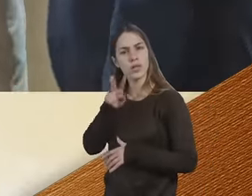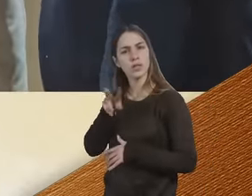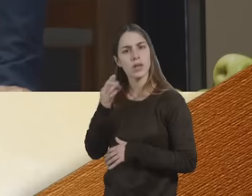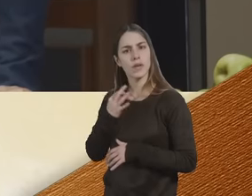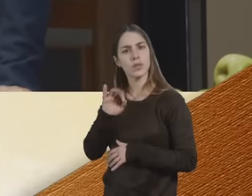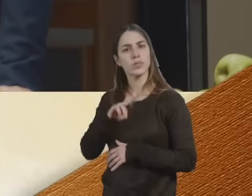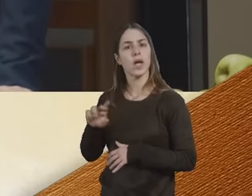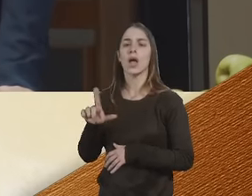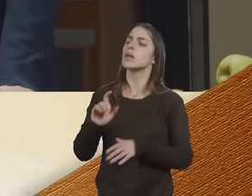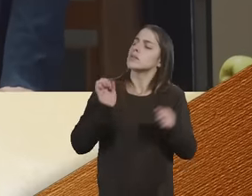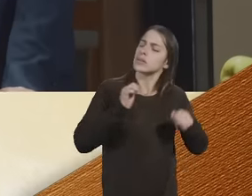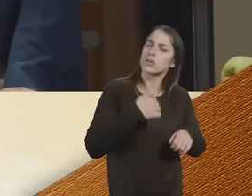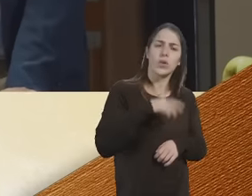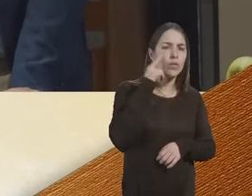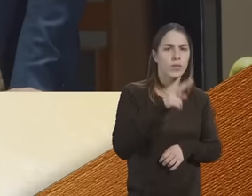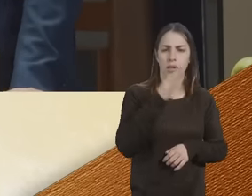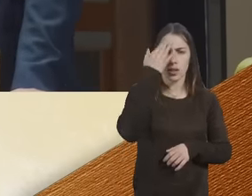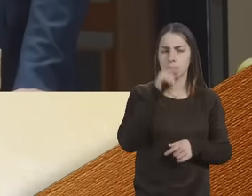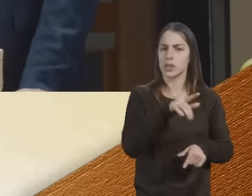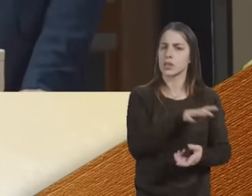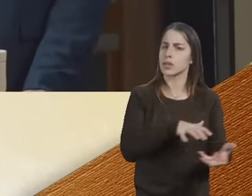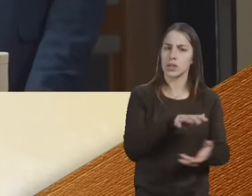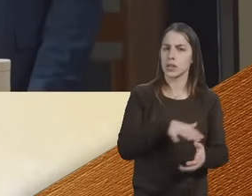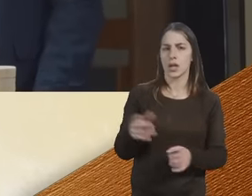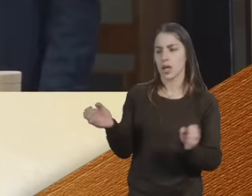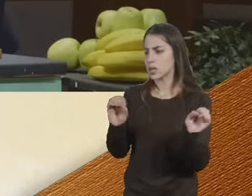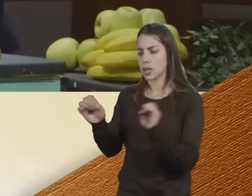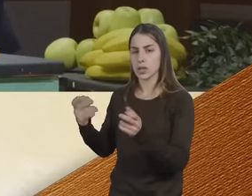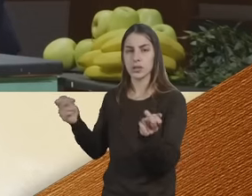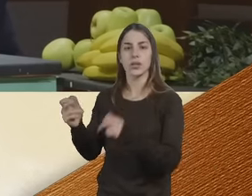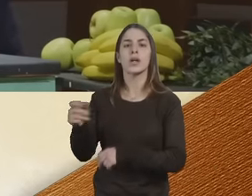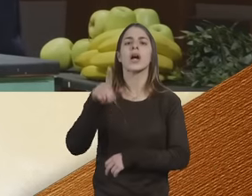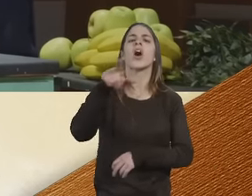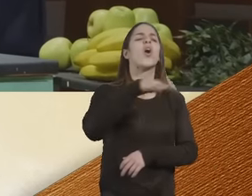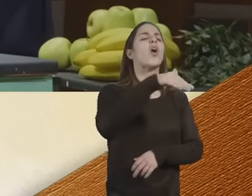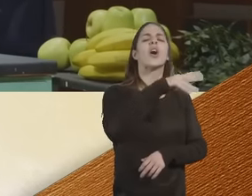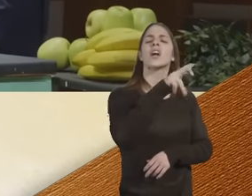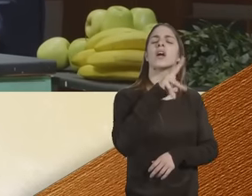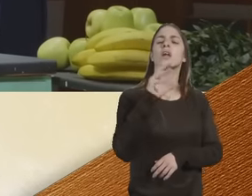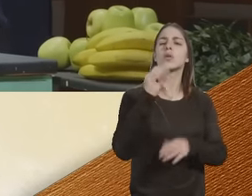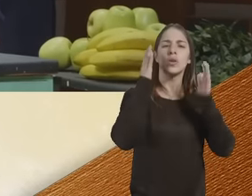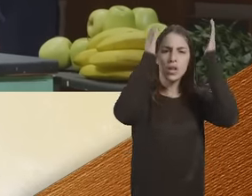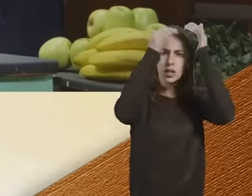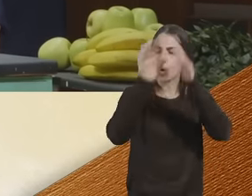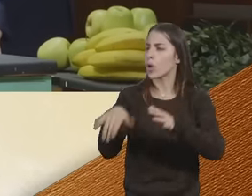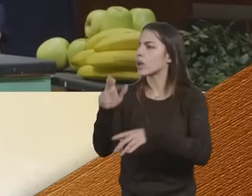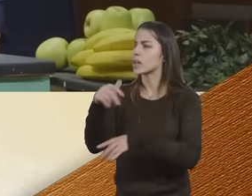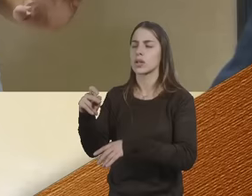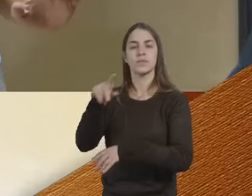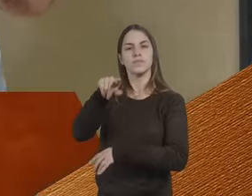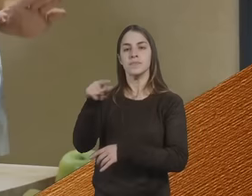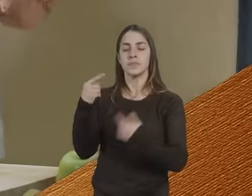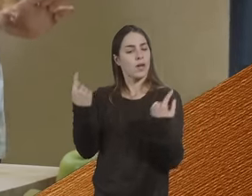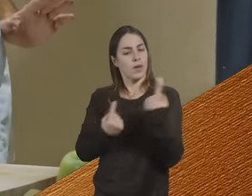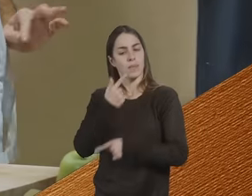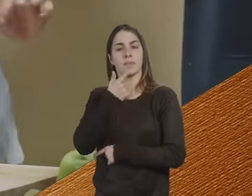Eu estive a ver batatas. Aquilo, achei aquilo completamente e a pequena nem apareceu à gala. E o leitão? Em pleno leitão? Oh, Vitor, tu tens de ter calma. Tu às vezes tens de perceber que na